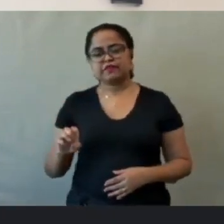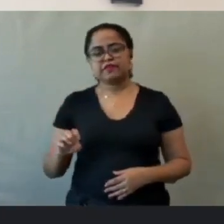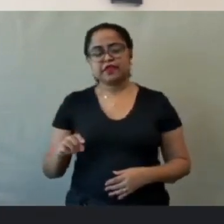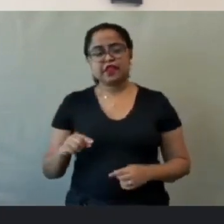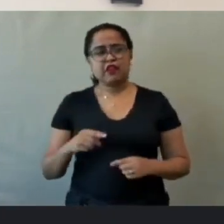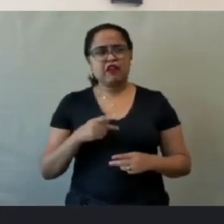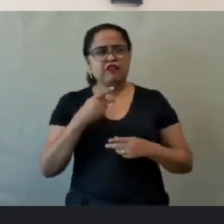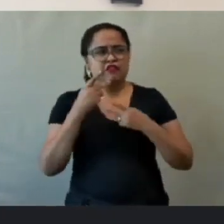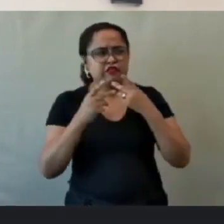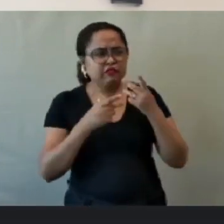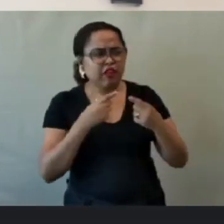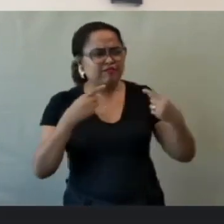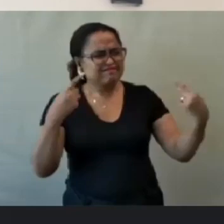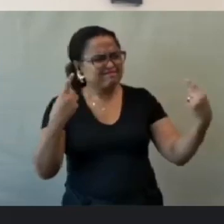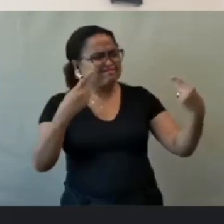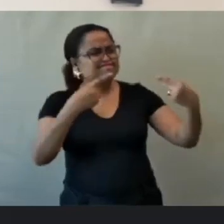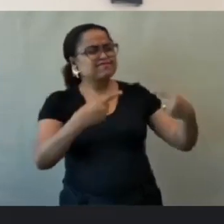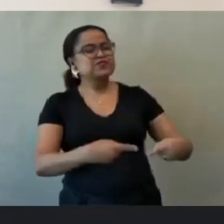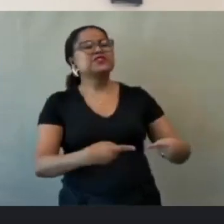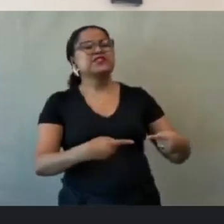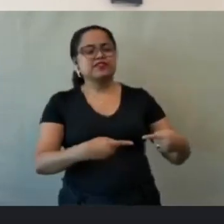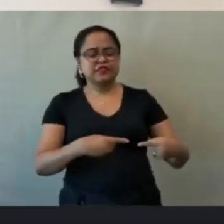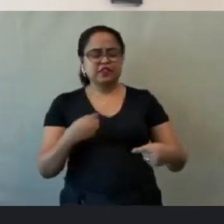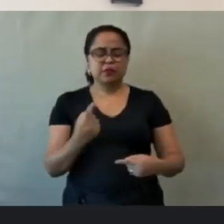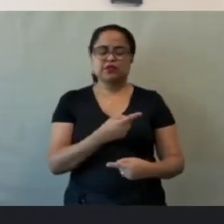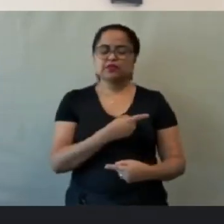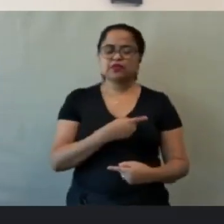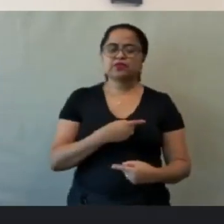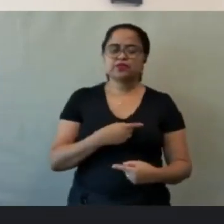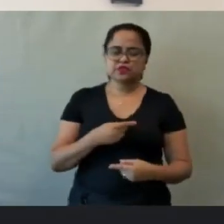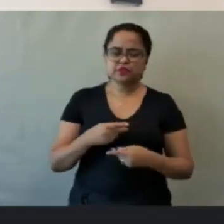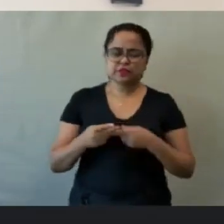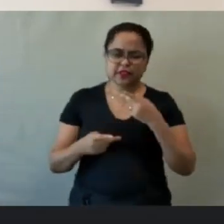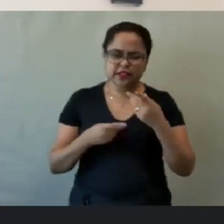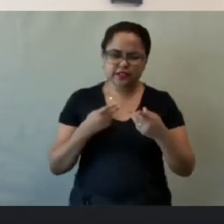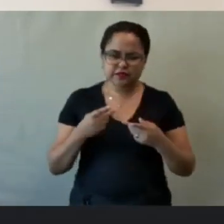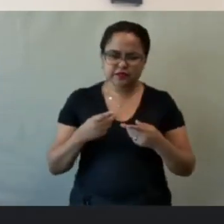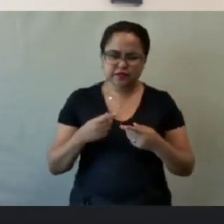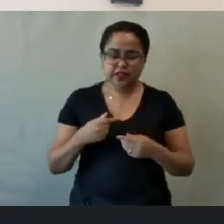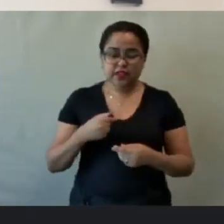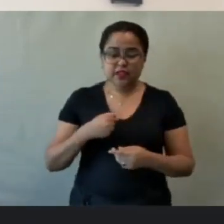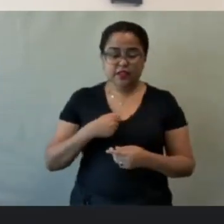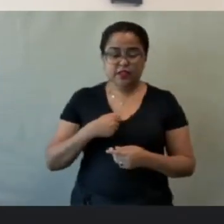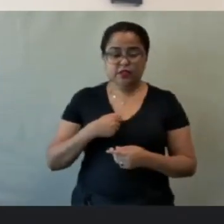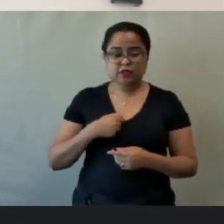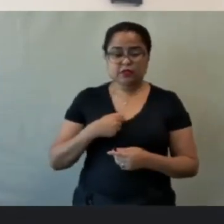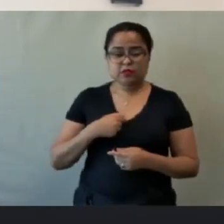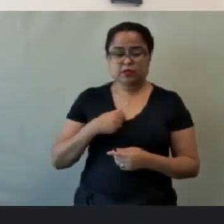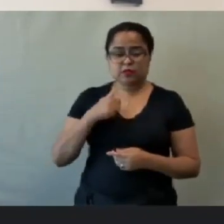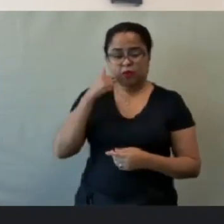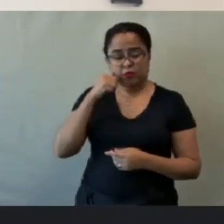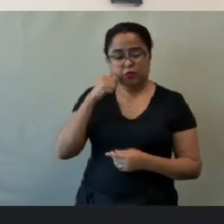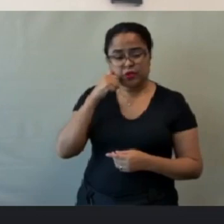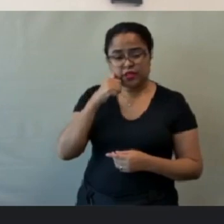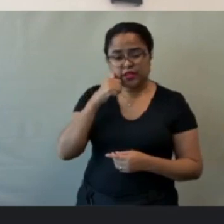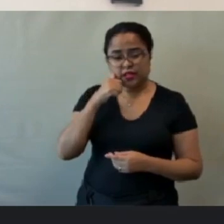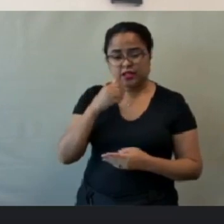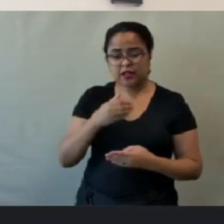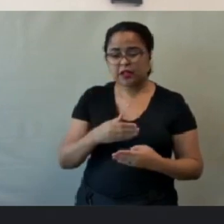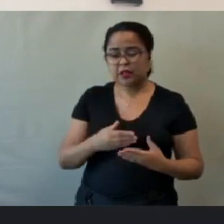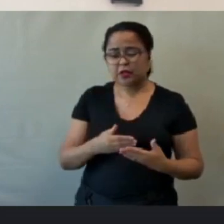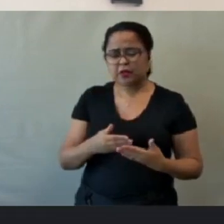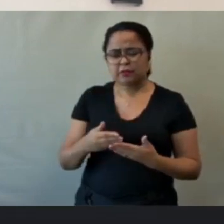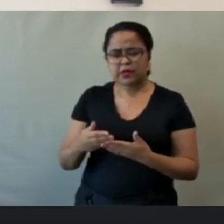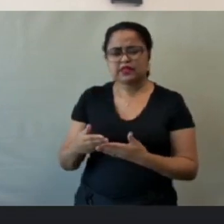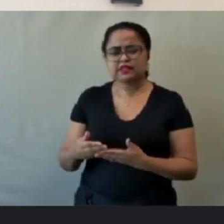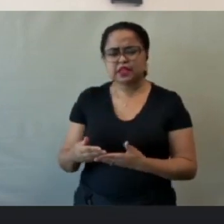para todos nós. Também quero registrar, viu, gente, eu, na condição de mulher, não posso passar por aqui e